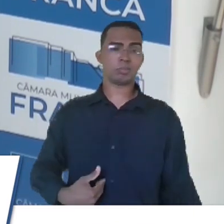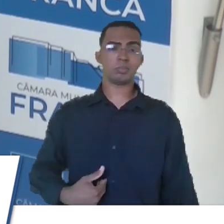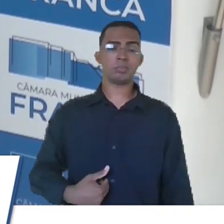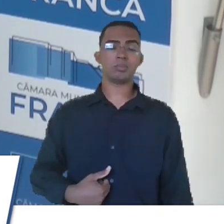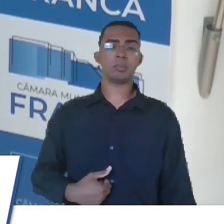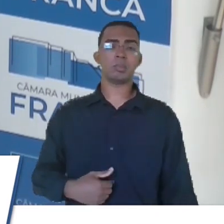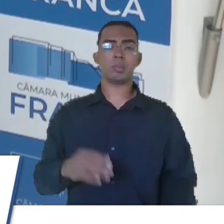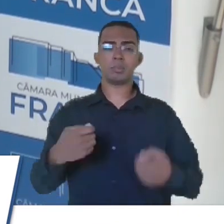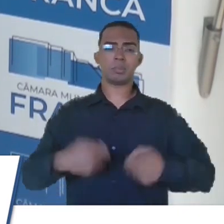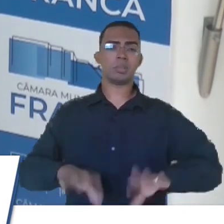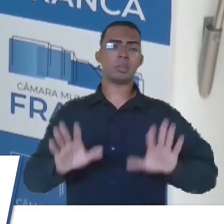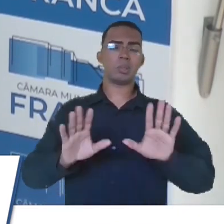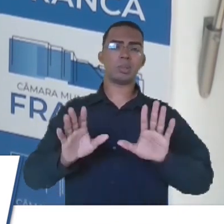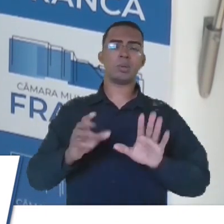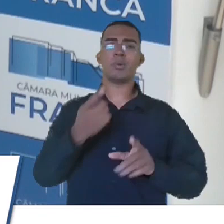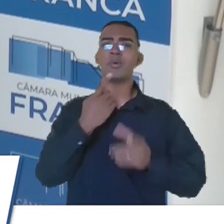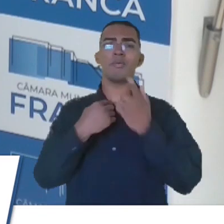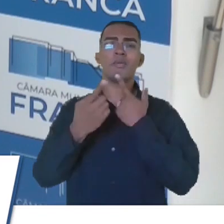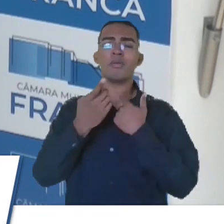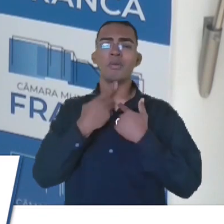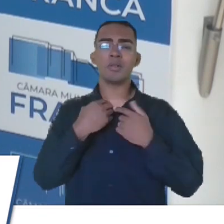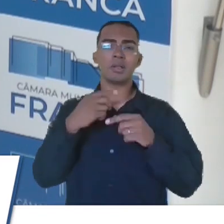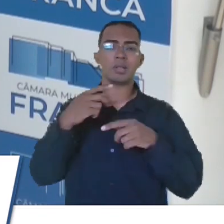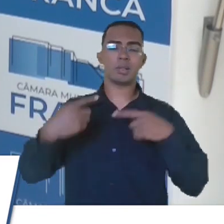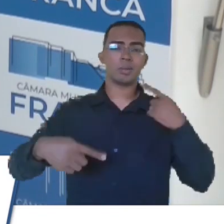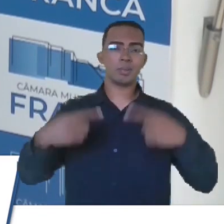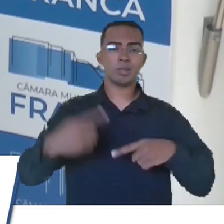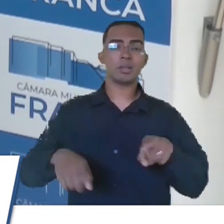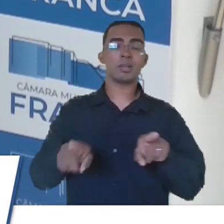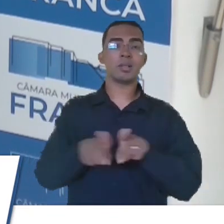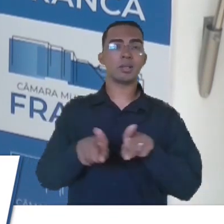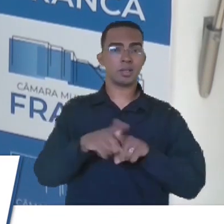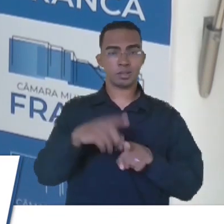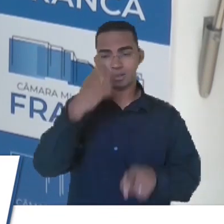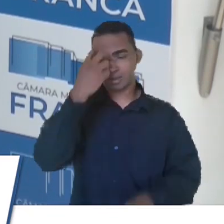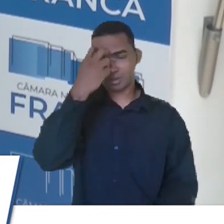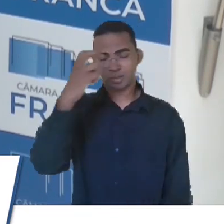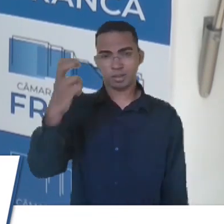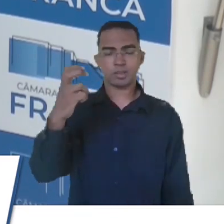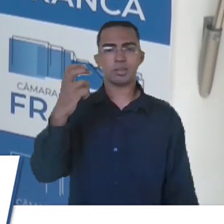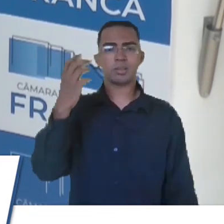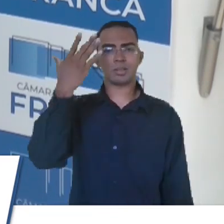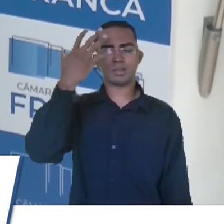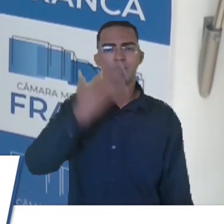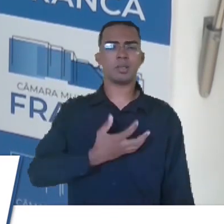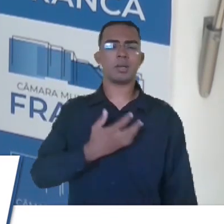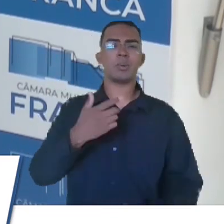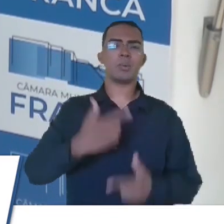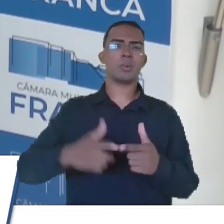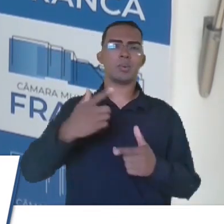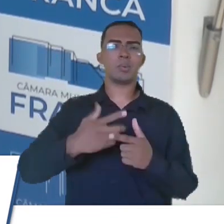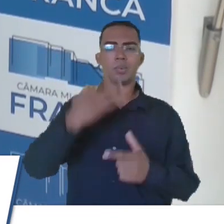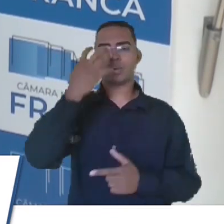basta um pouquinho de vontade política e de inteligência e encarar o problema como uma